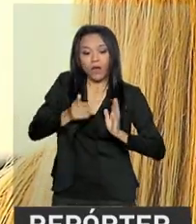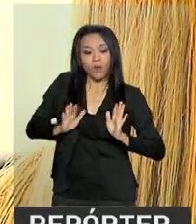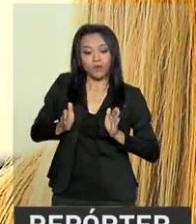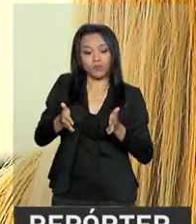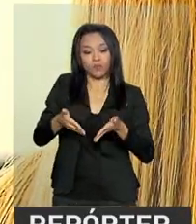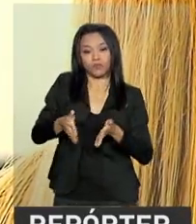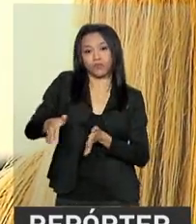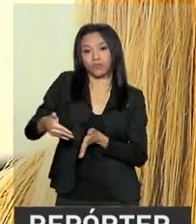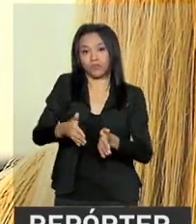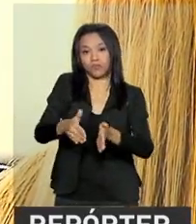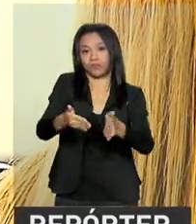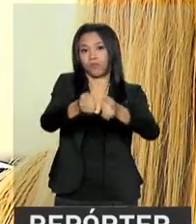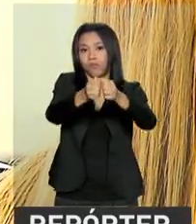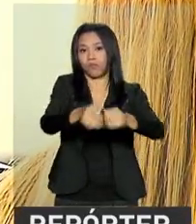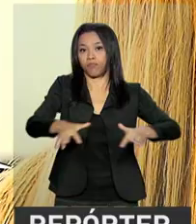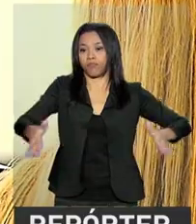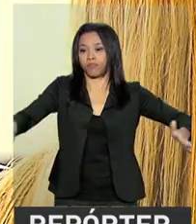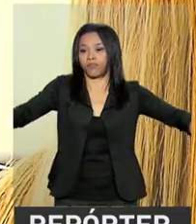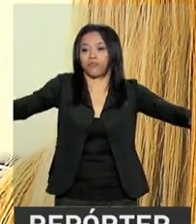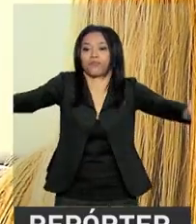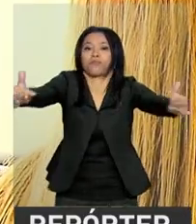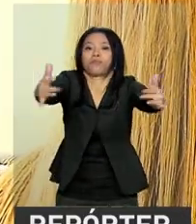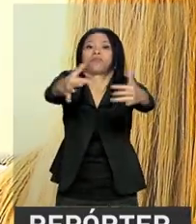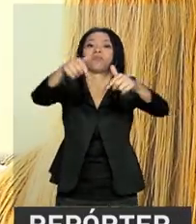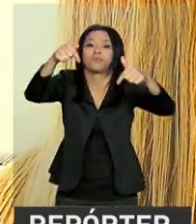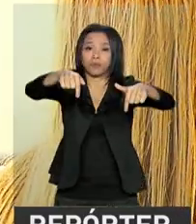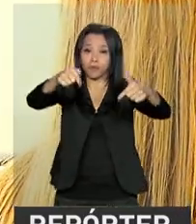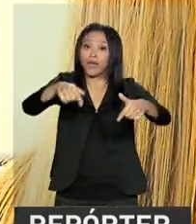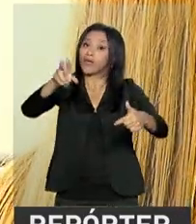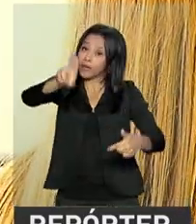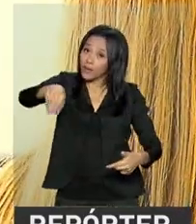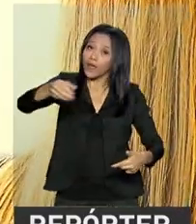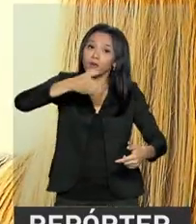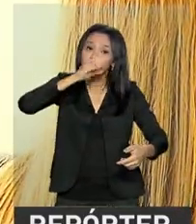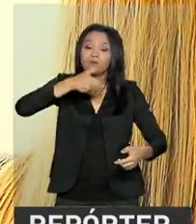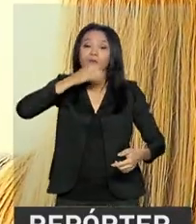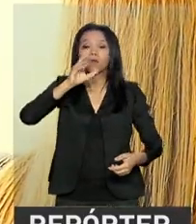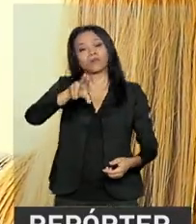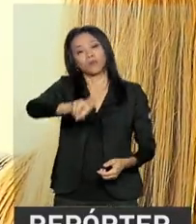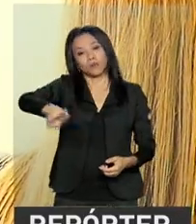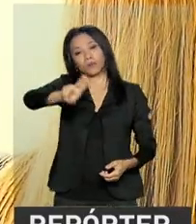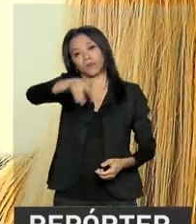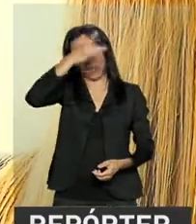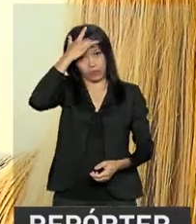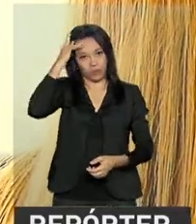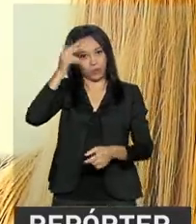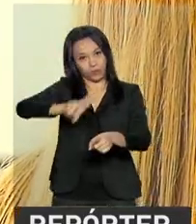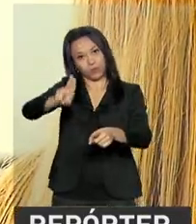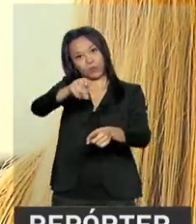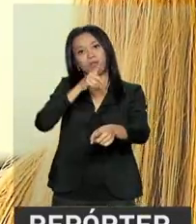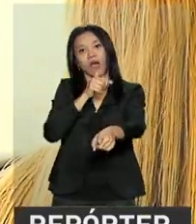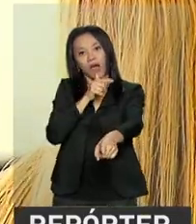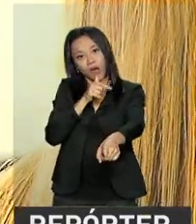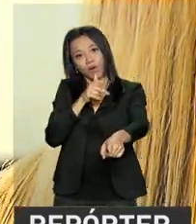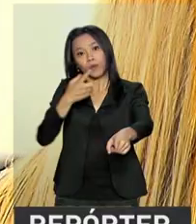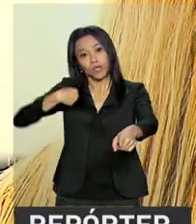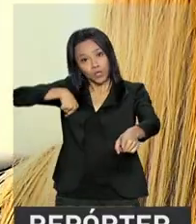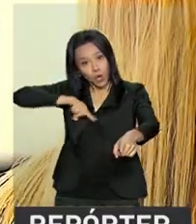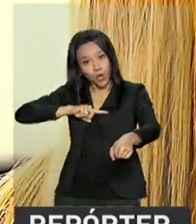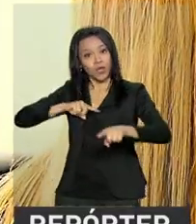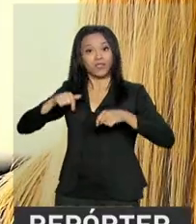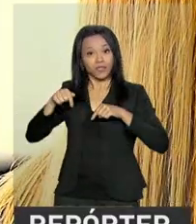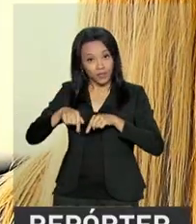água do córrego guaraú já consumida por meio do lago paranoá e nós então na certa forma somos uma parte grande